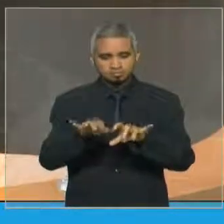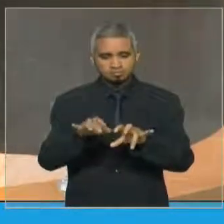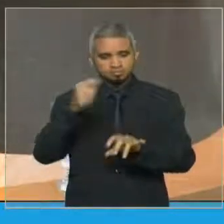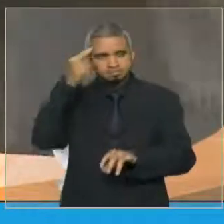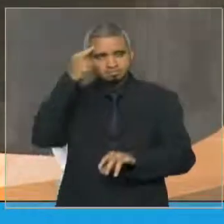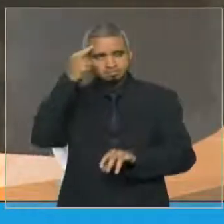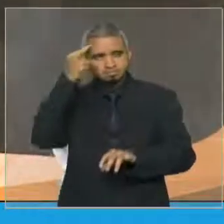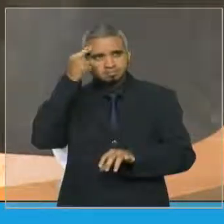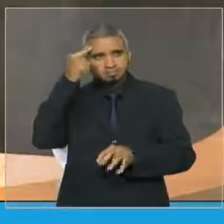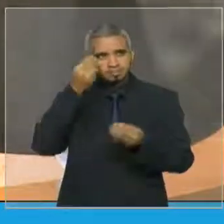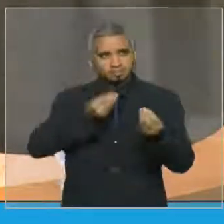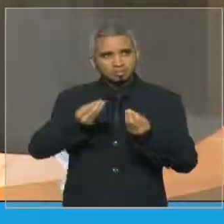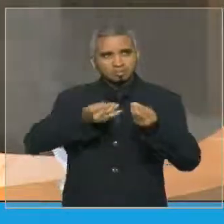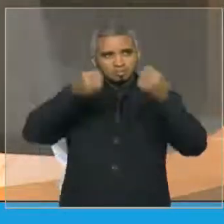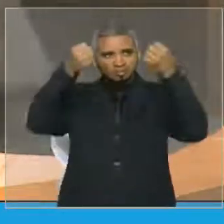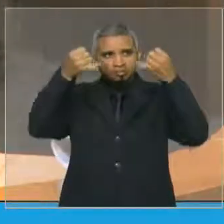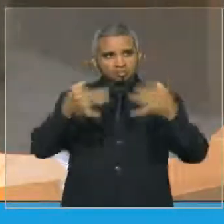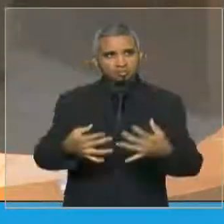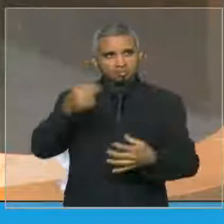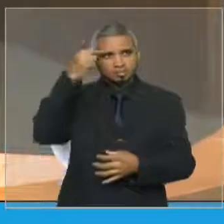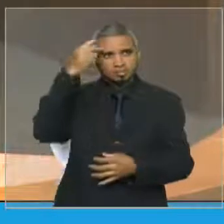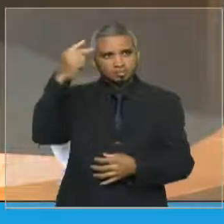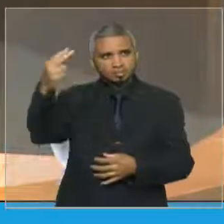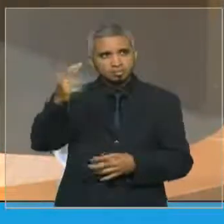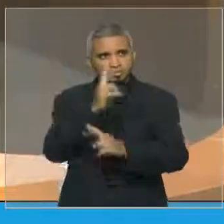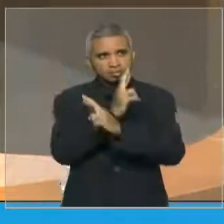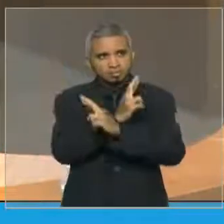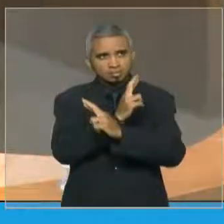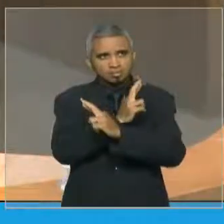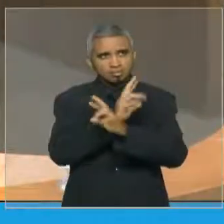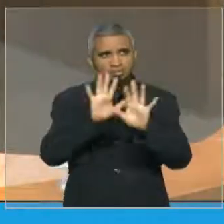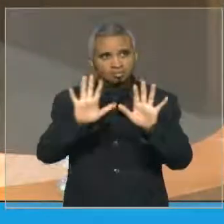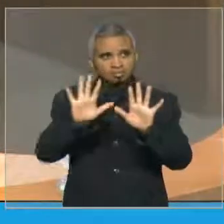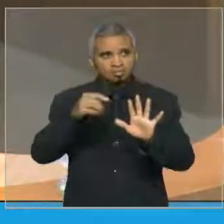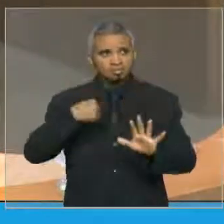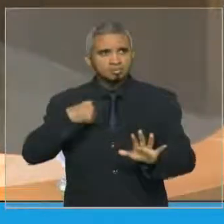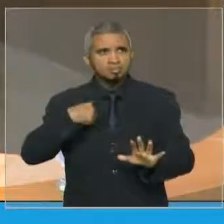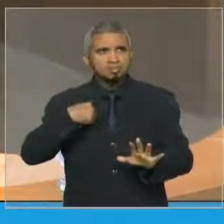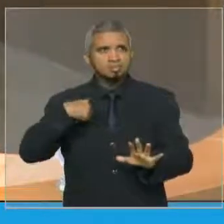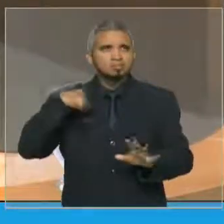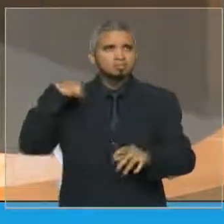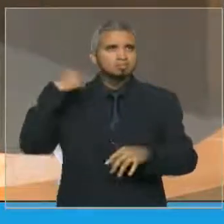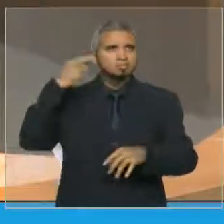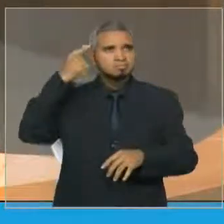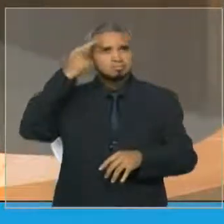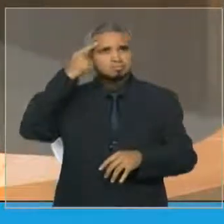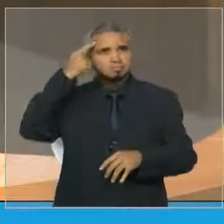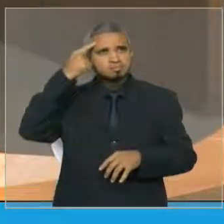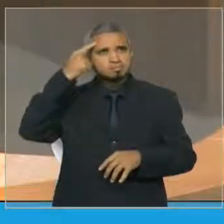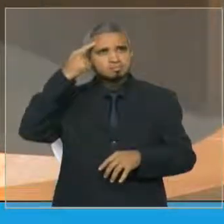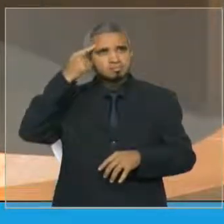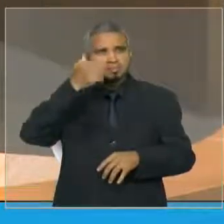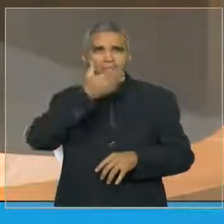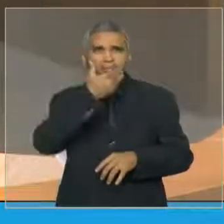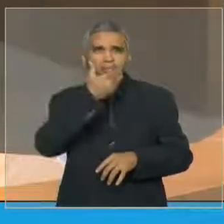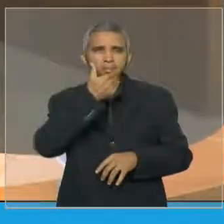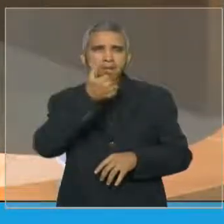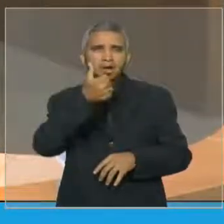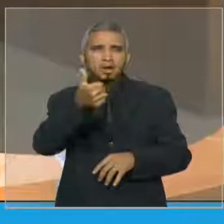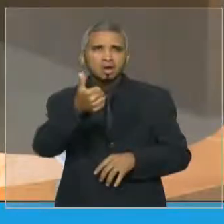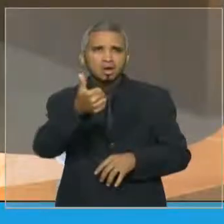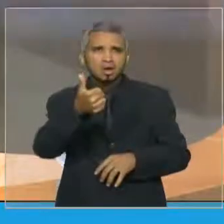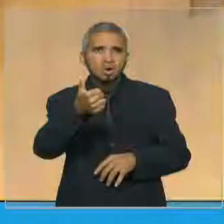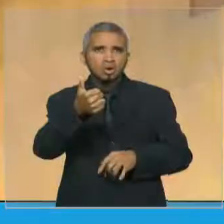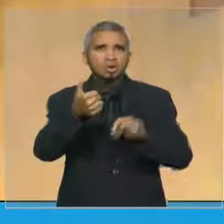Federal. Mas eu achei interessante falar um pouco, fugir um pouco daquilo que está